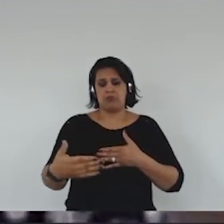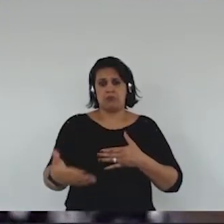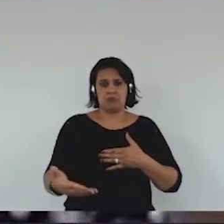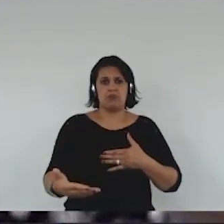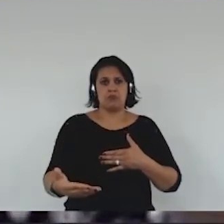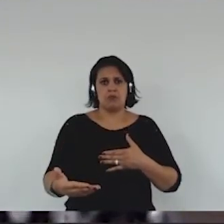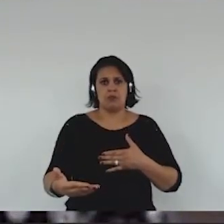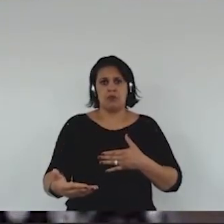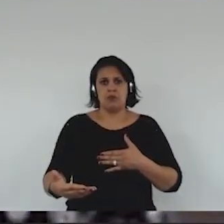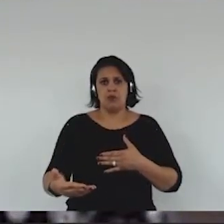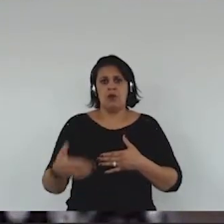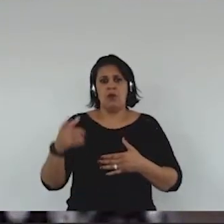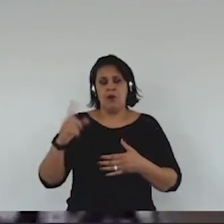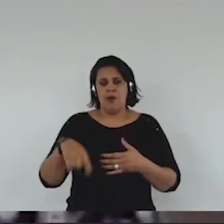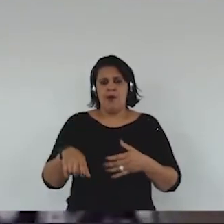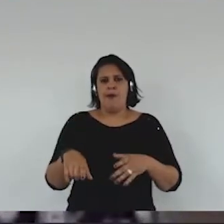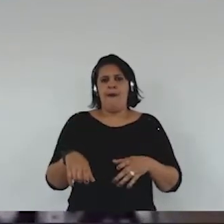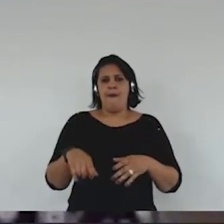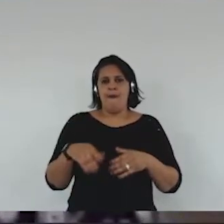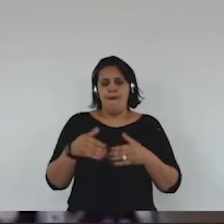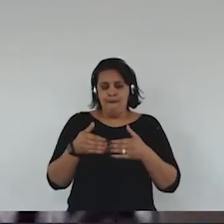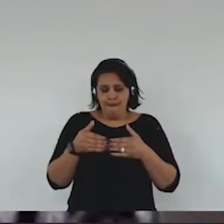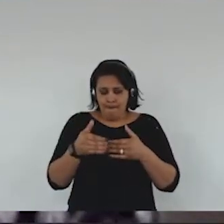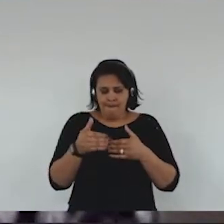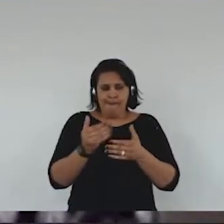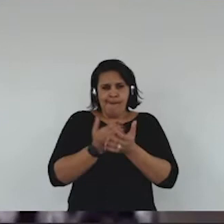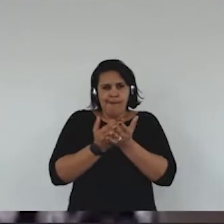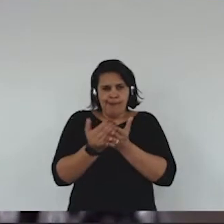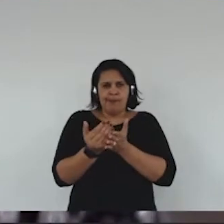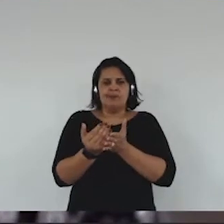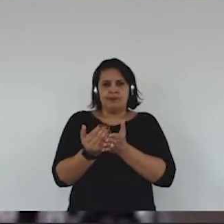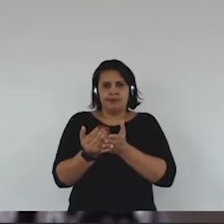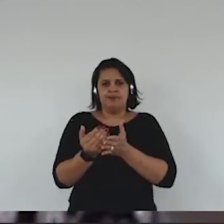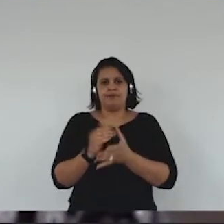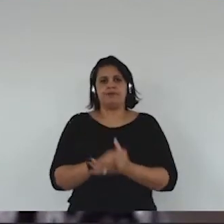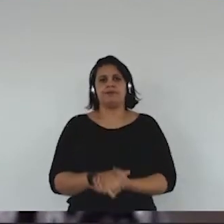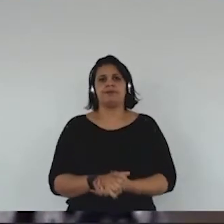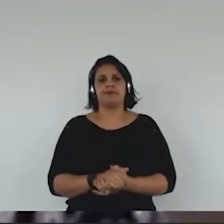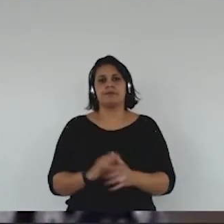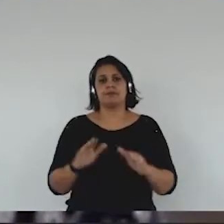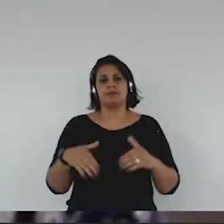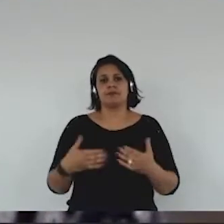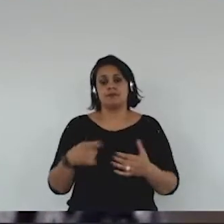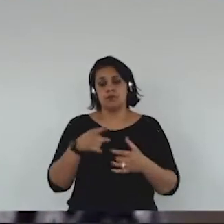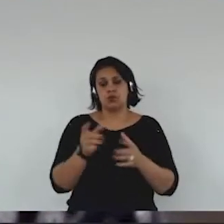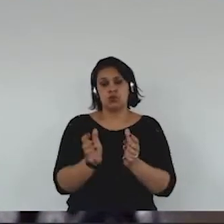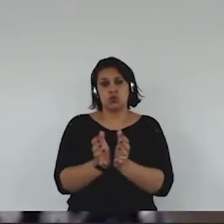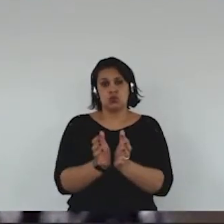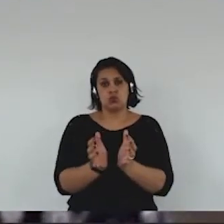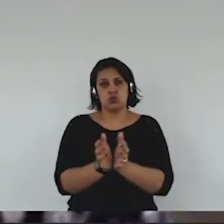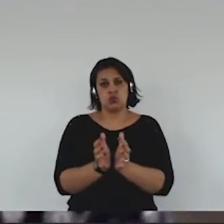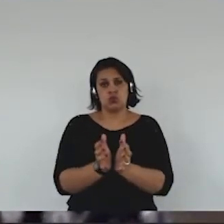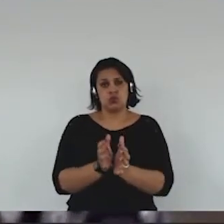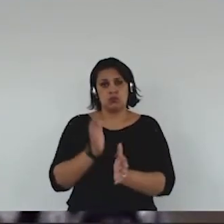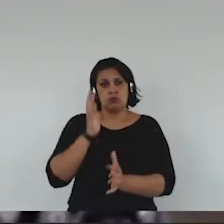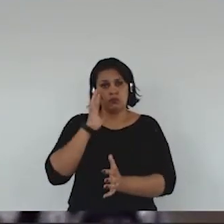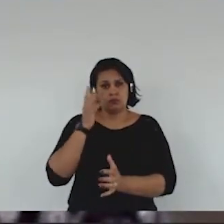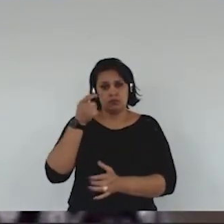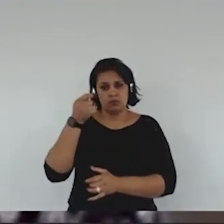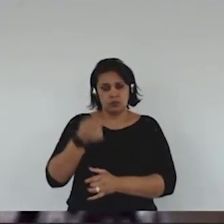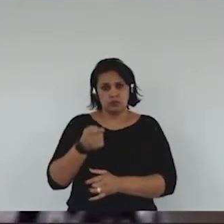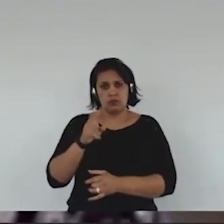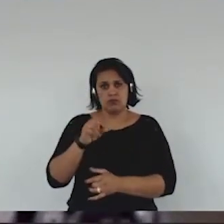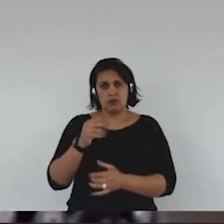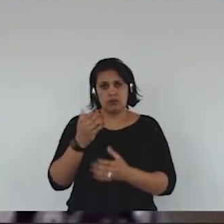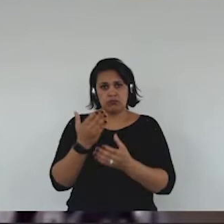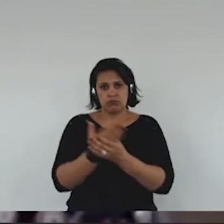procedimento, sobretudo no início do procedimento. Então, a câmara vai ter um papel fundamental no recebimento